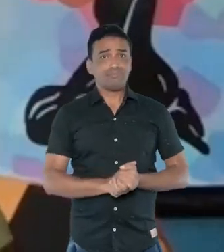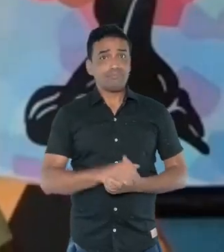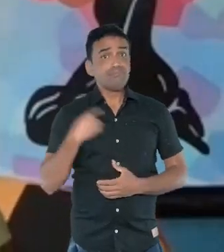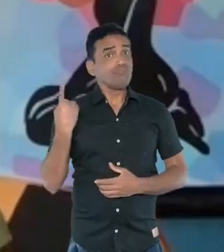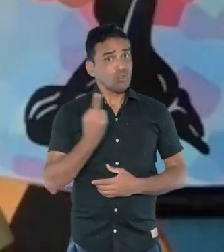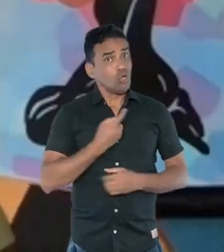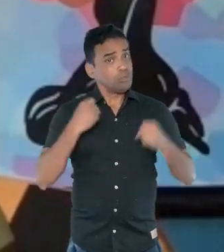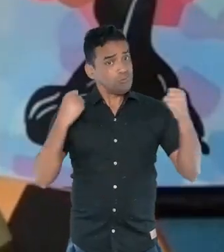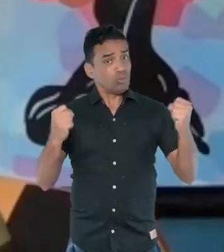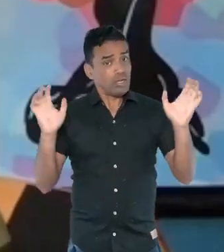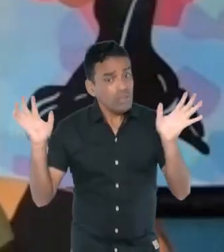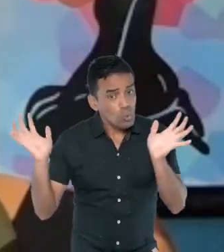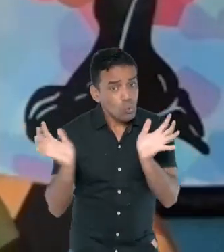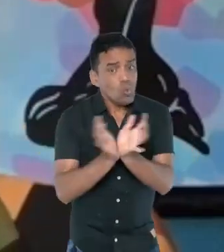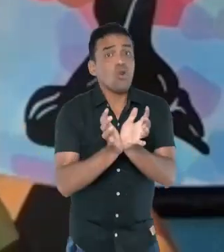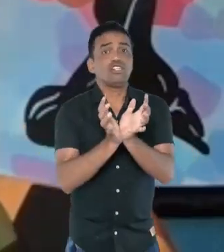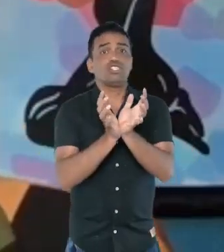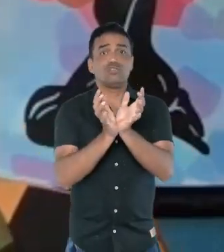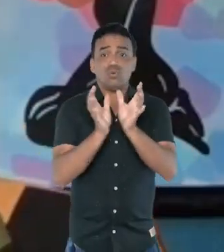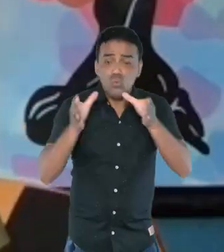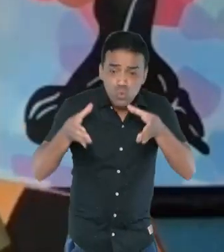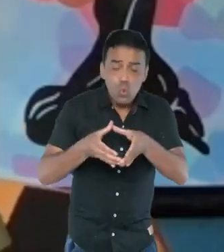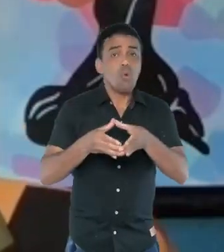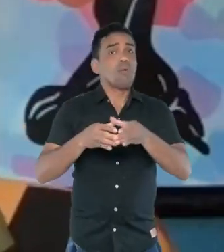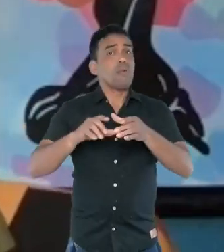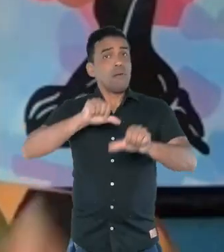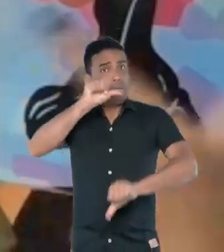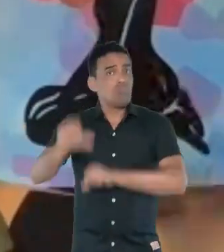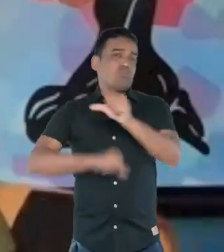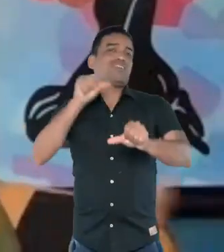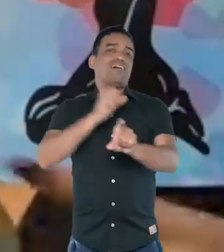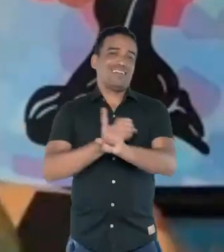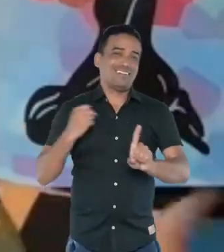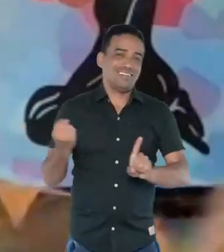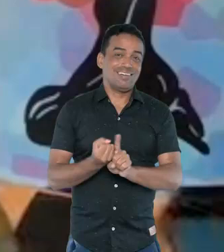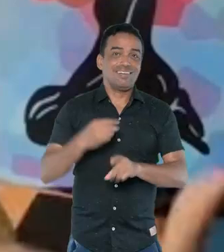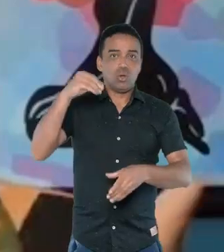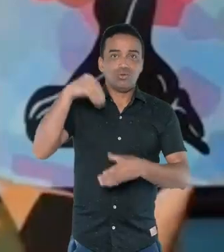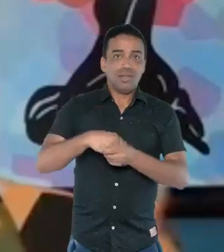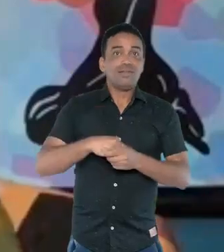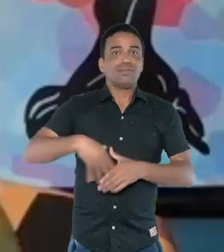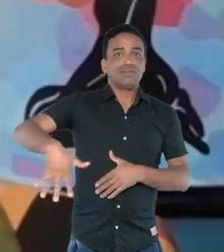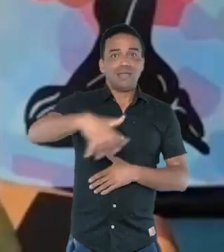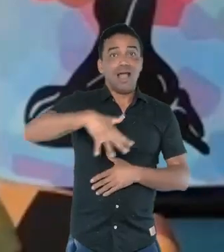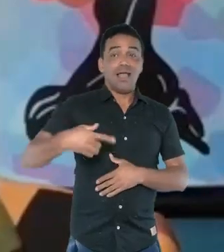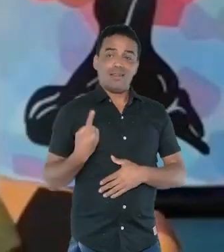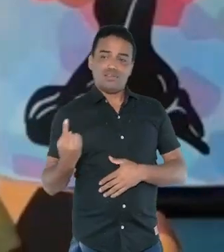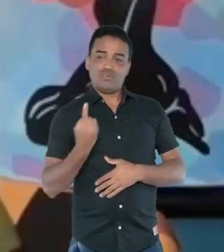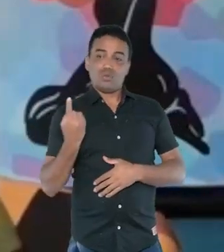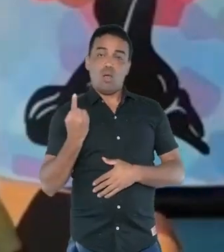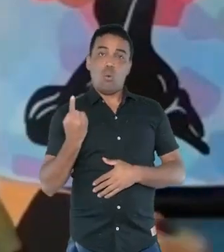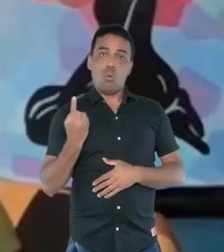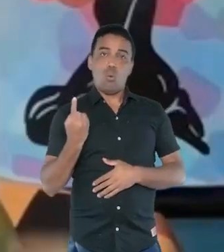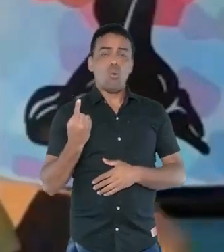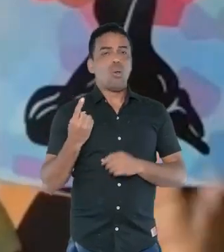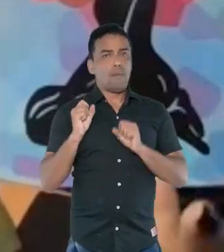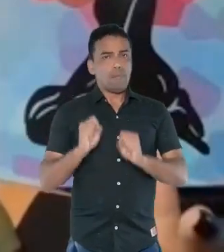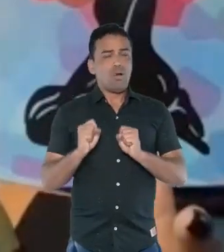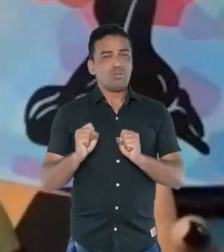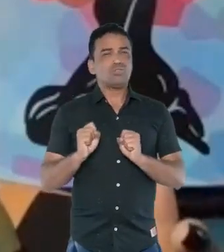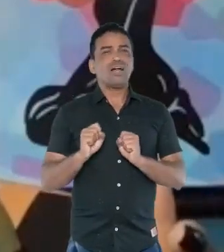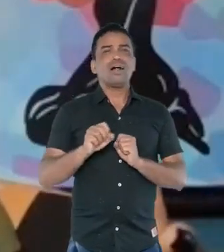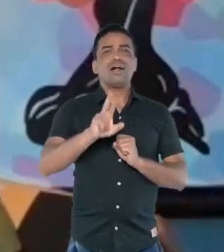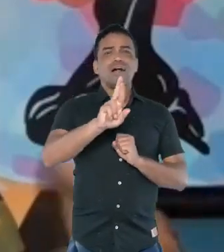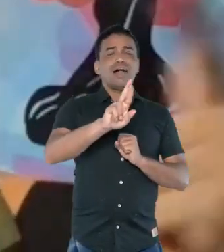poder coletivamente para poder fazer acontecer. E aí, dentro dessa primeira dimensão individual, eu posso usar